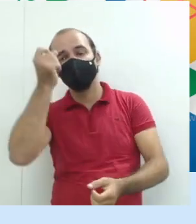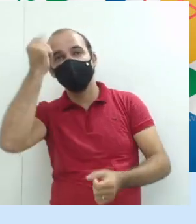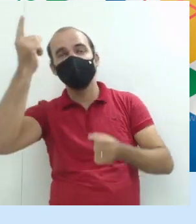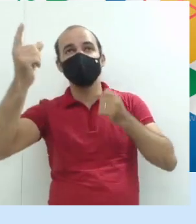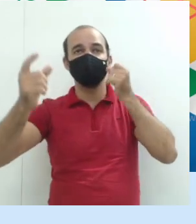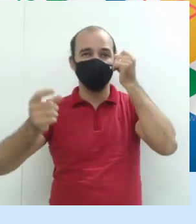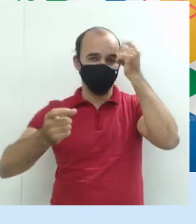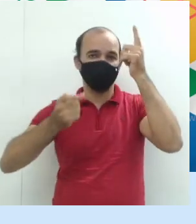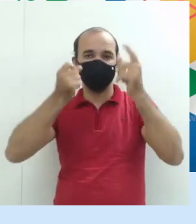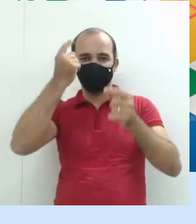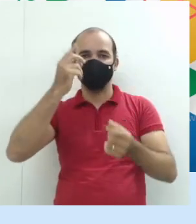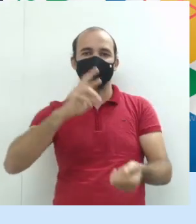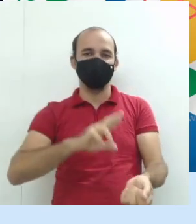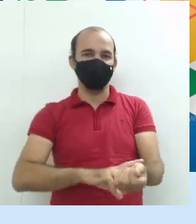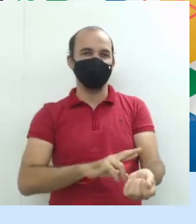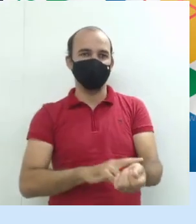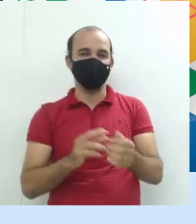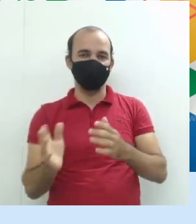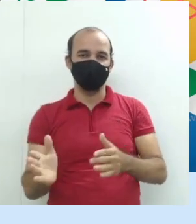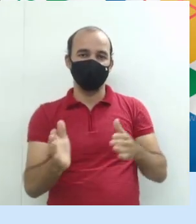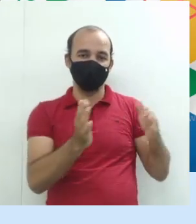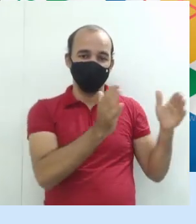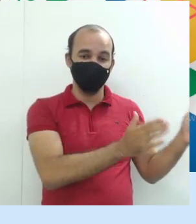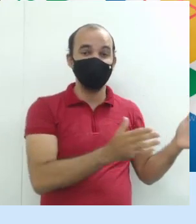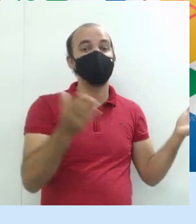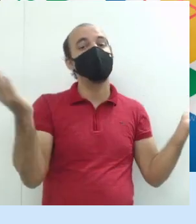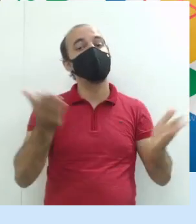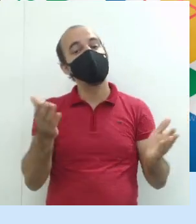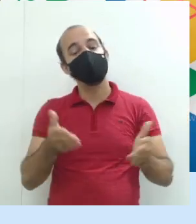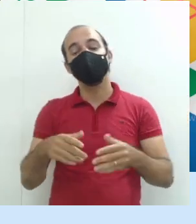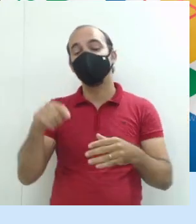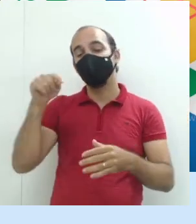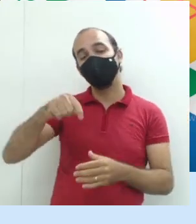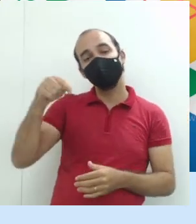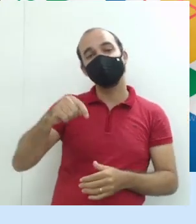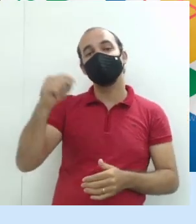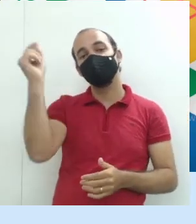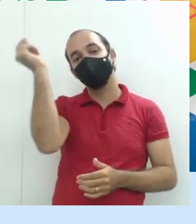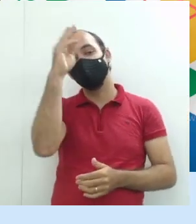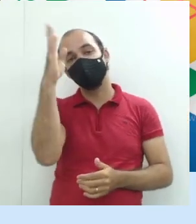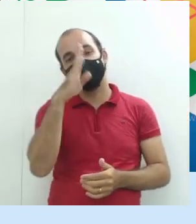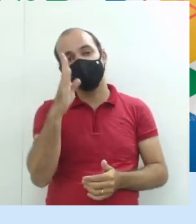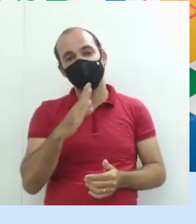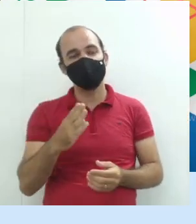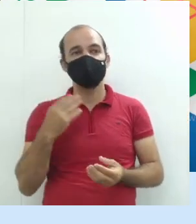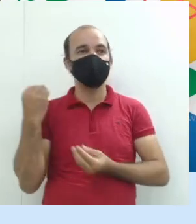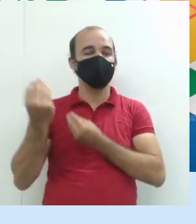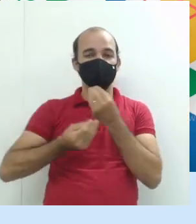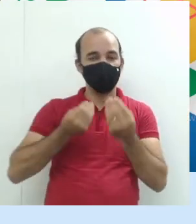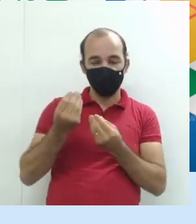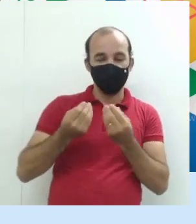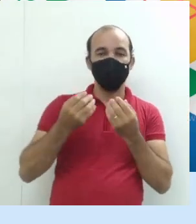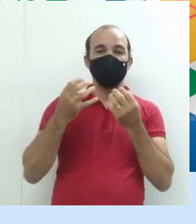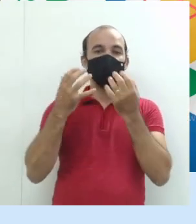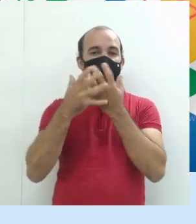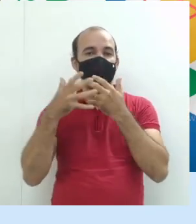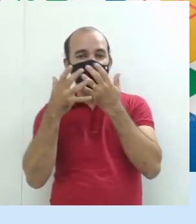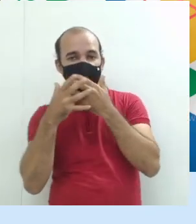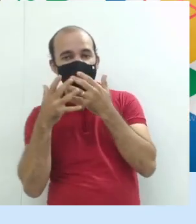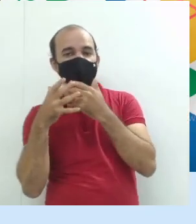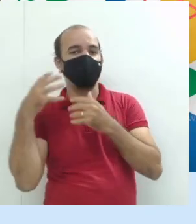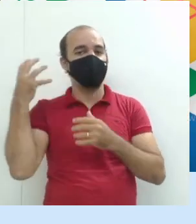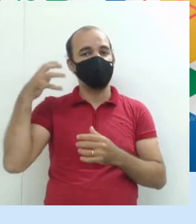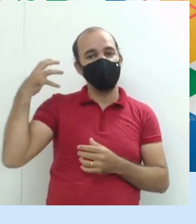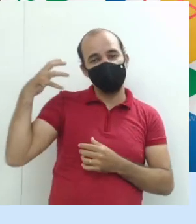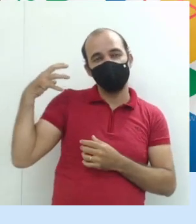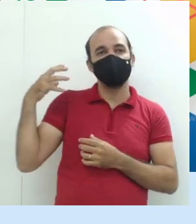desses estilos musicais. E aí agora a gente vai começar a ver um pouquinho de como, a partir, né, do finalzinho do